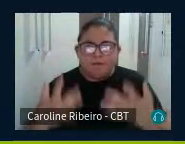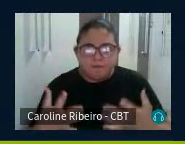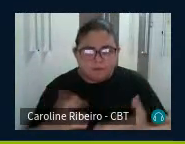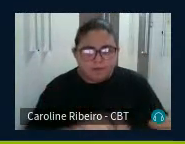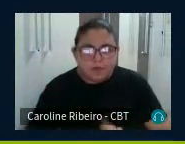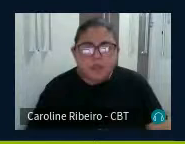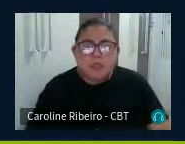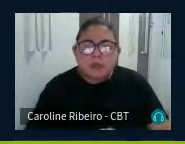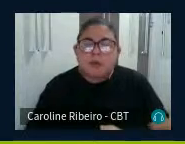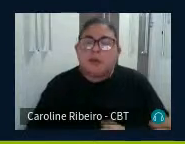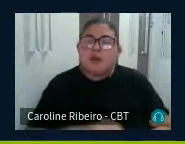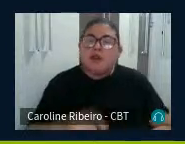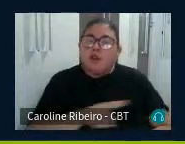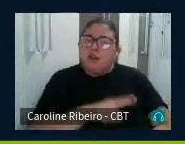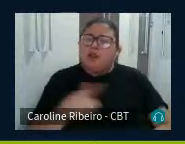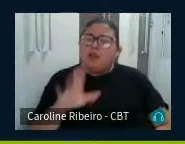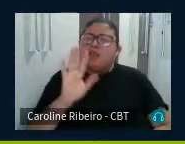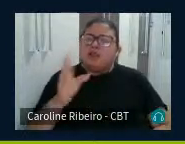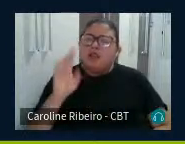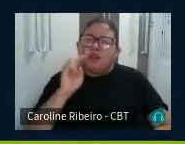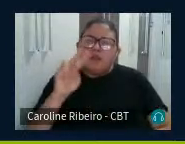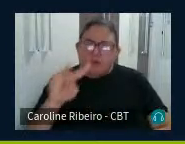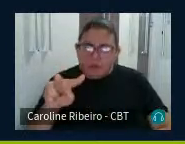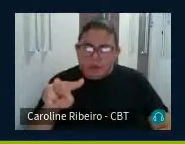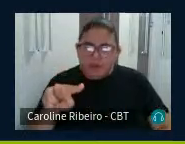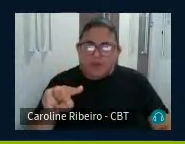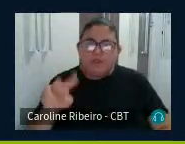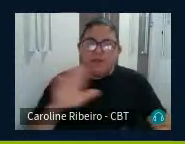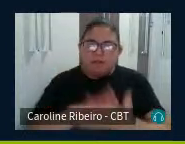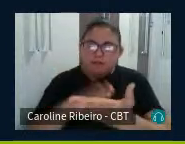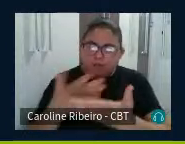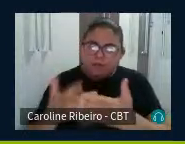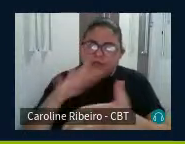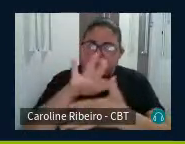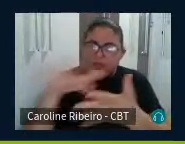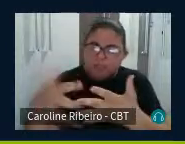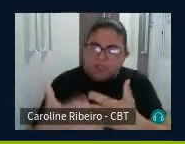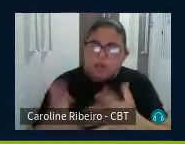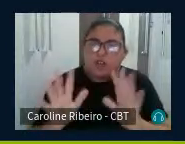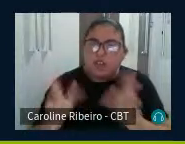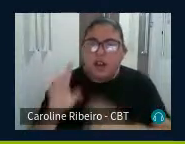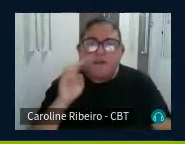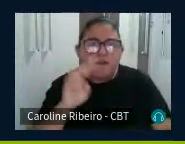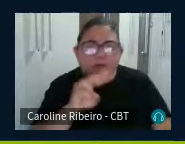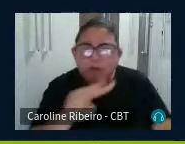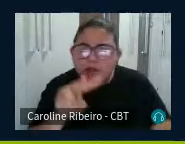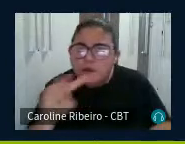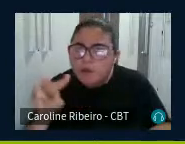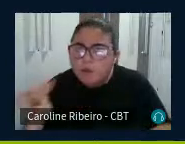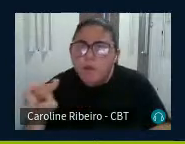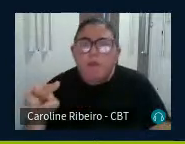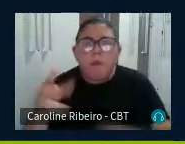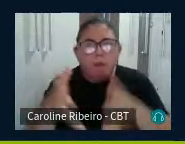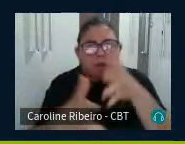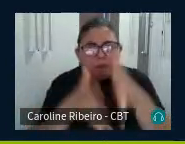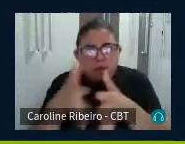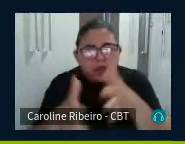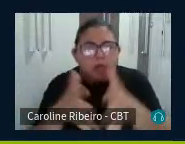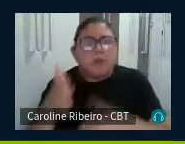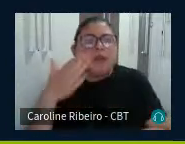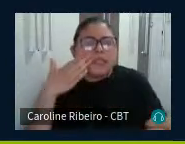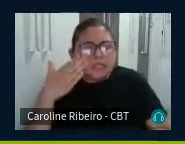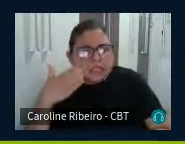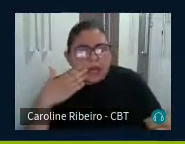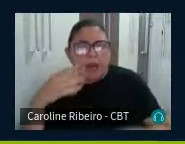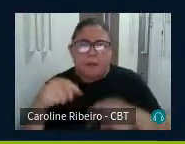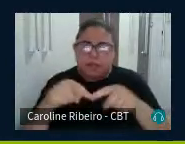Embora vocês já nos viram, né, lá no campus, acredito que muitos de vocês já viram como que é o nosso trabalho em sala